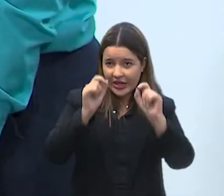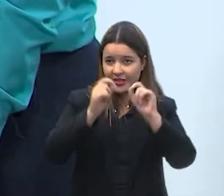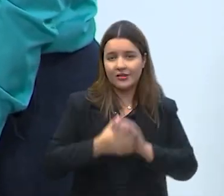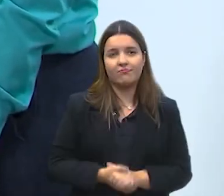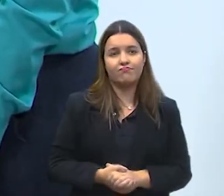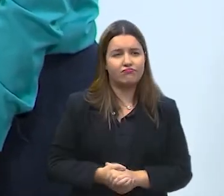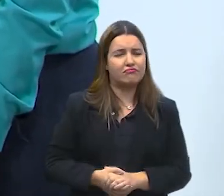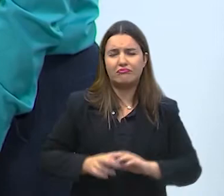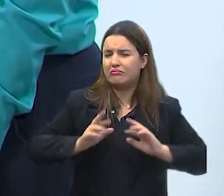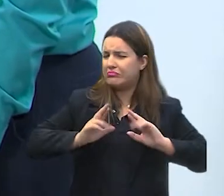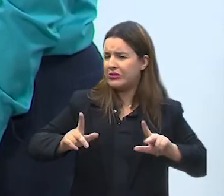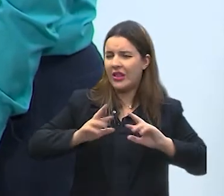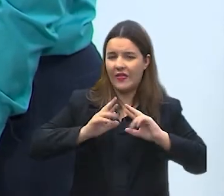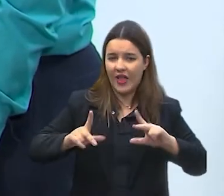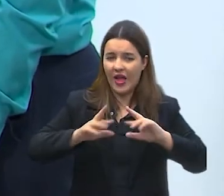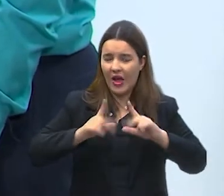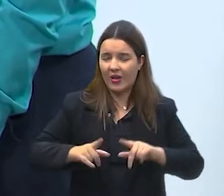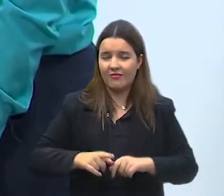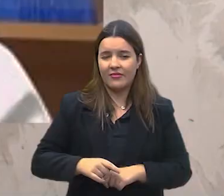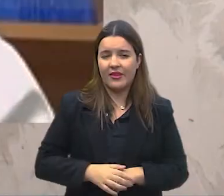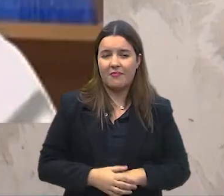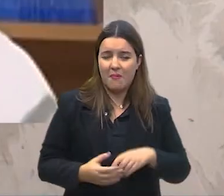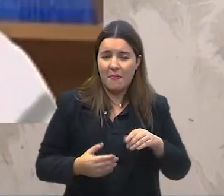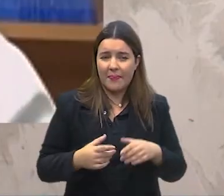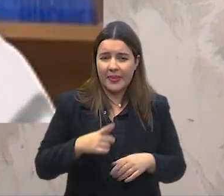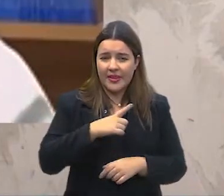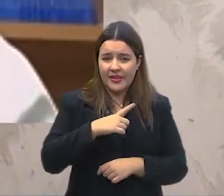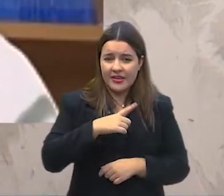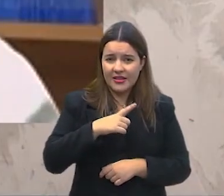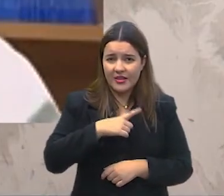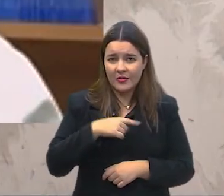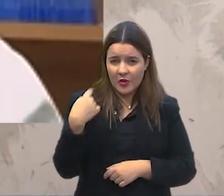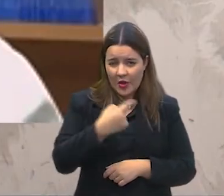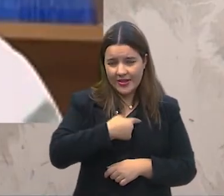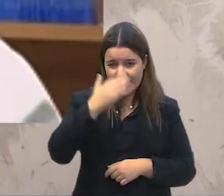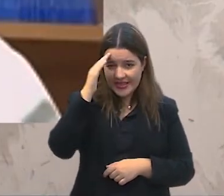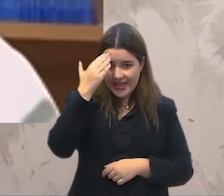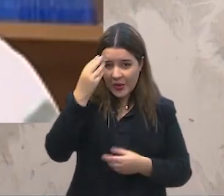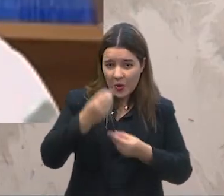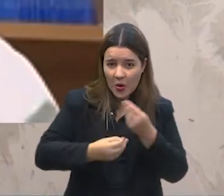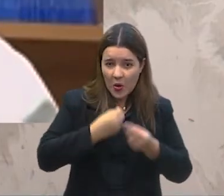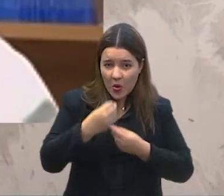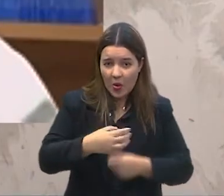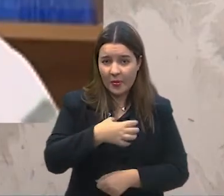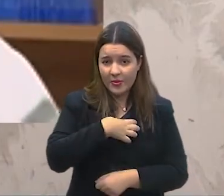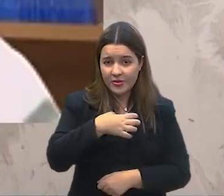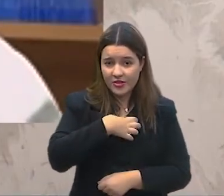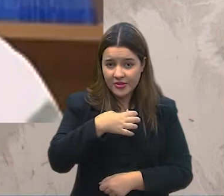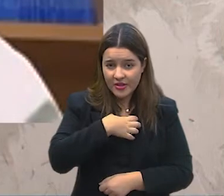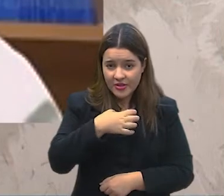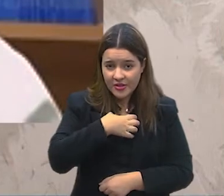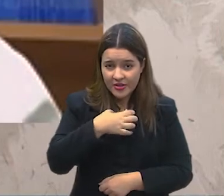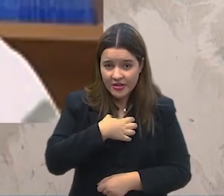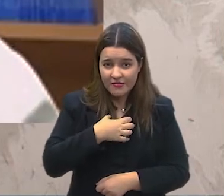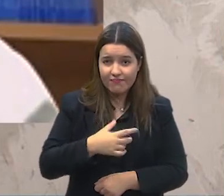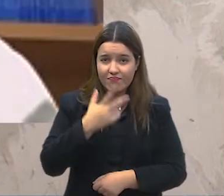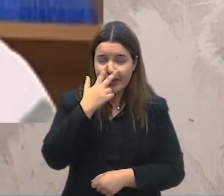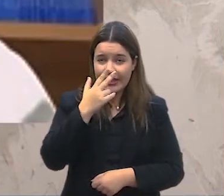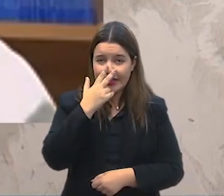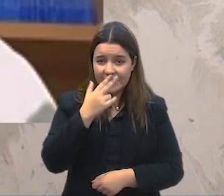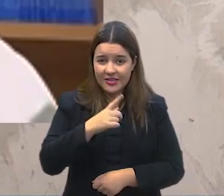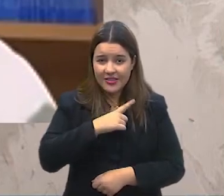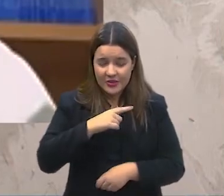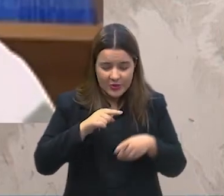quer dizer, tá? A próstata, para que a gente entenda um pouco melhor isso, a próstata é um tecido